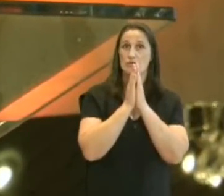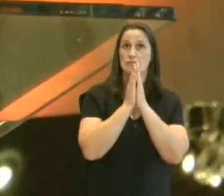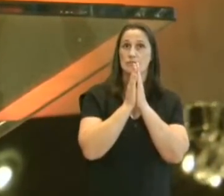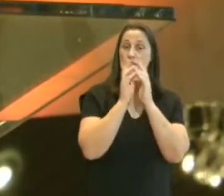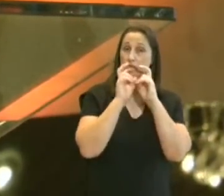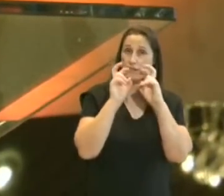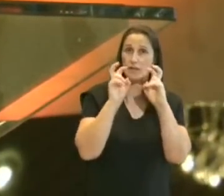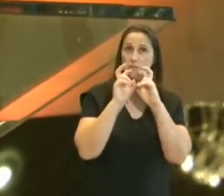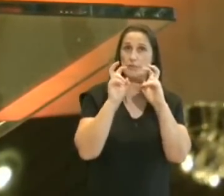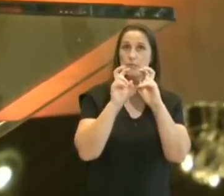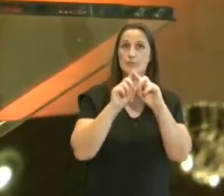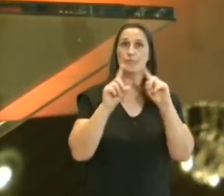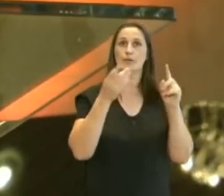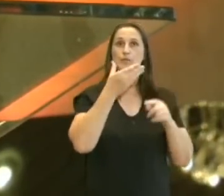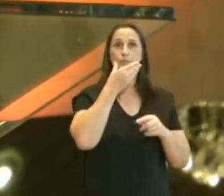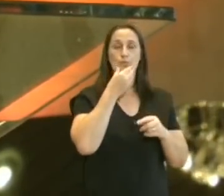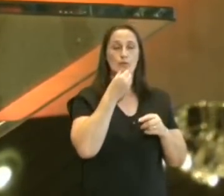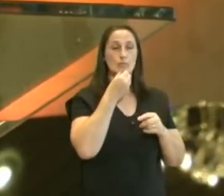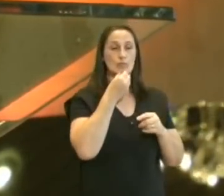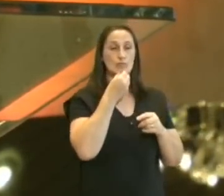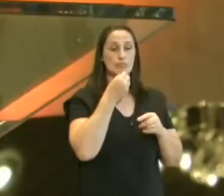mas ele continuou morto.